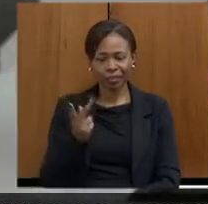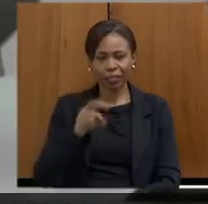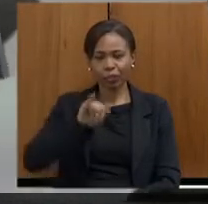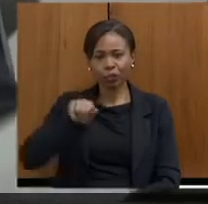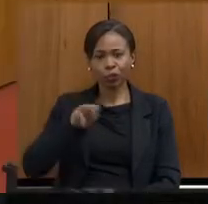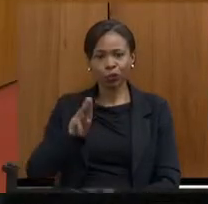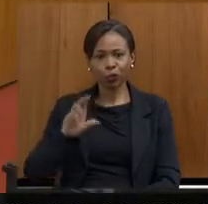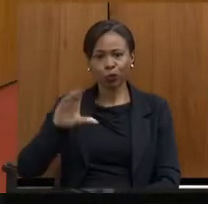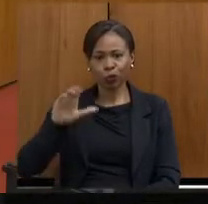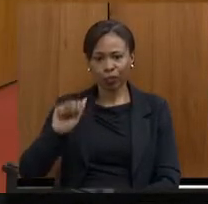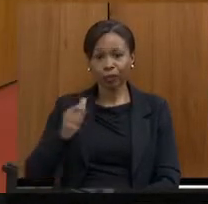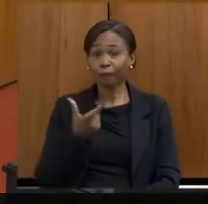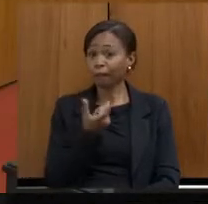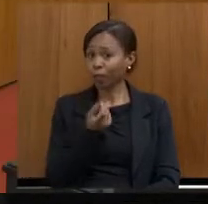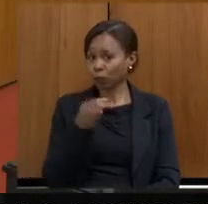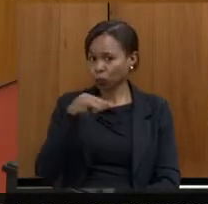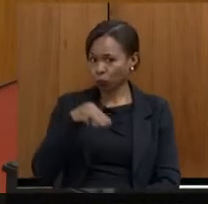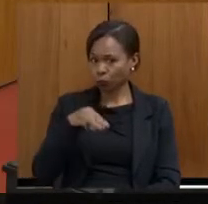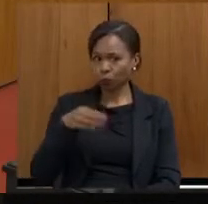exposição.